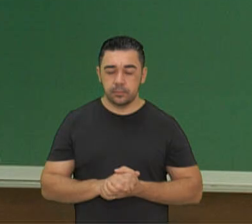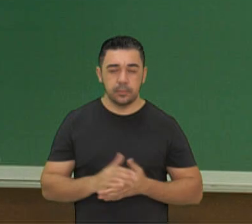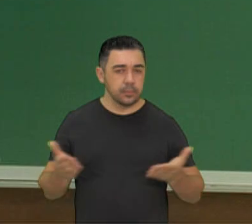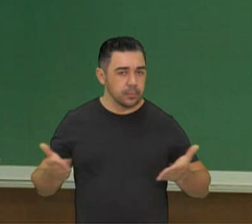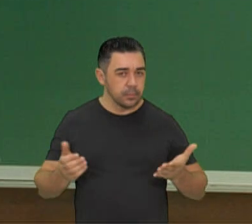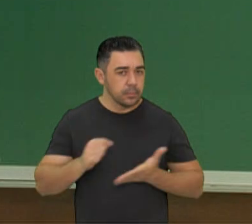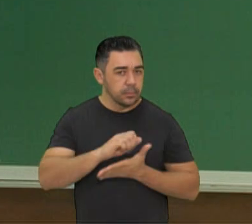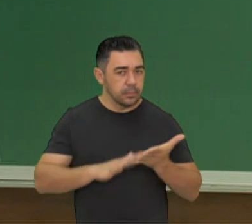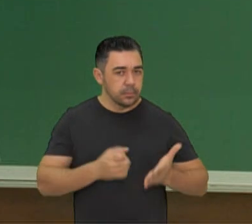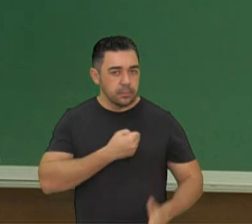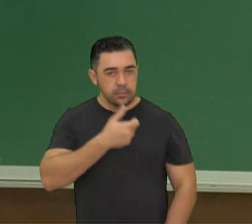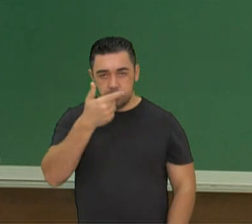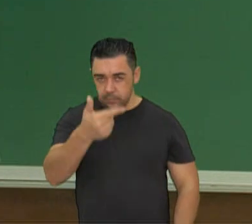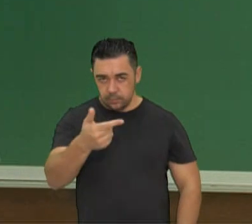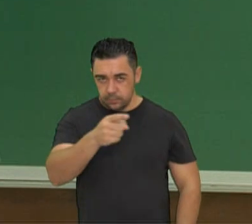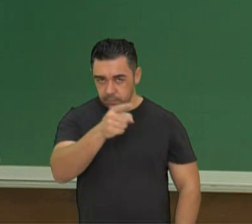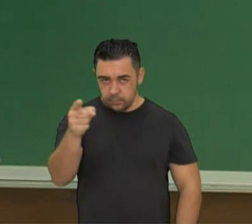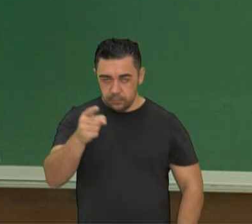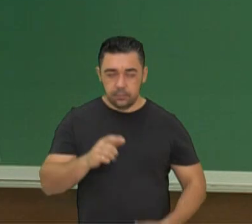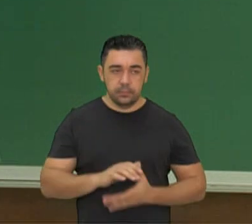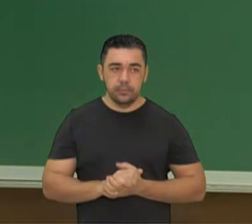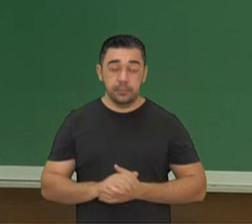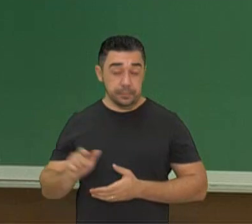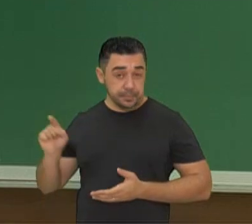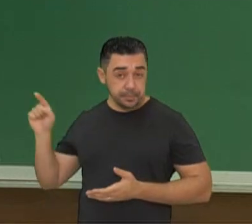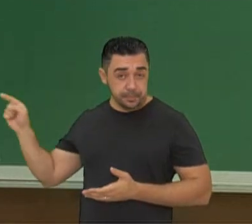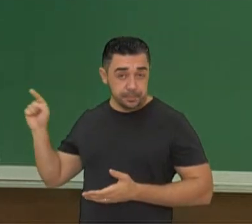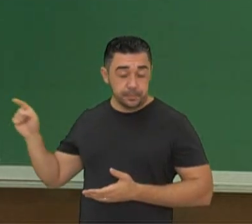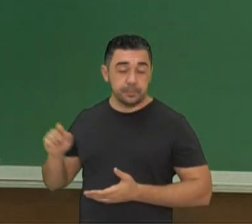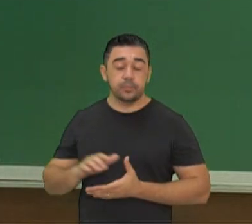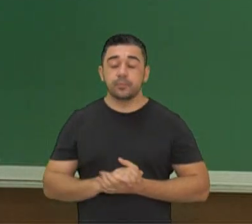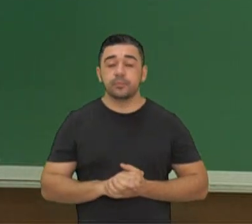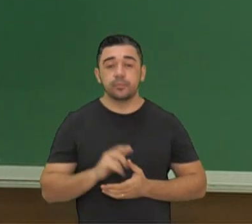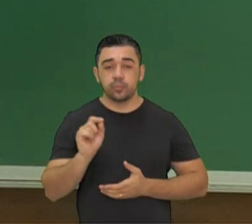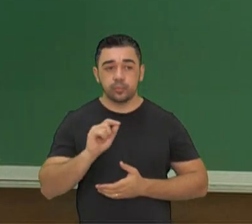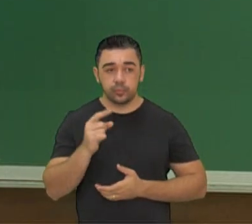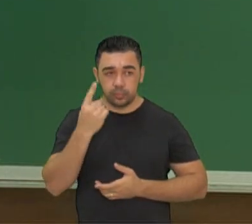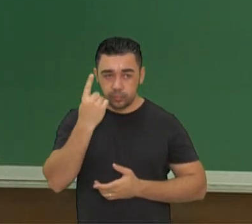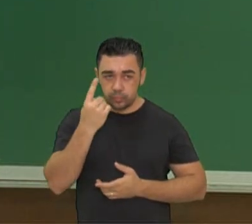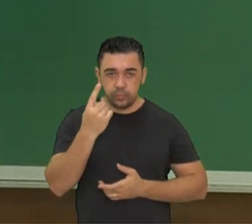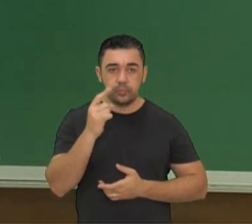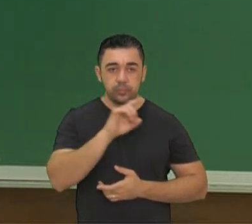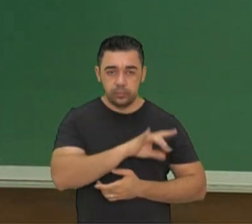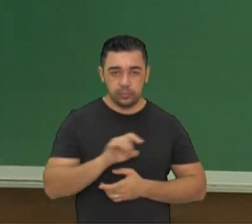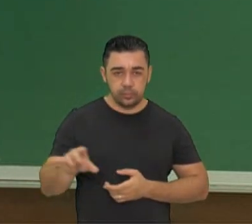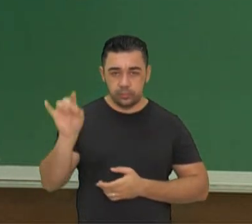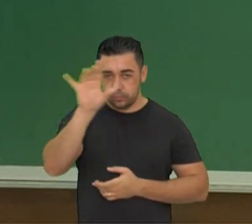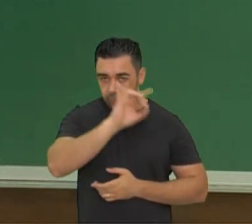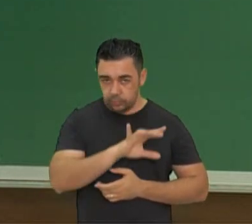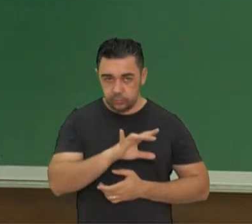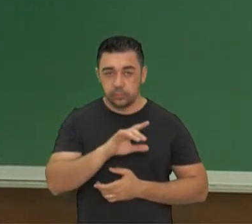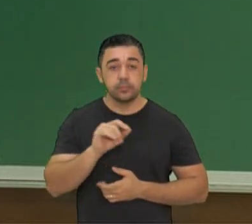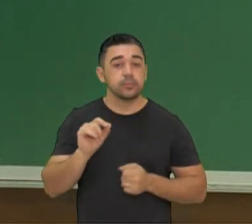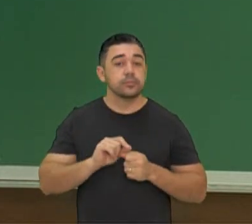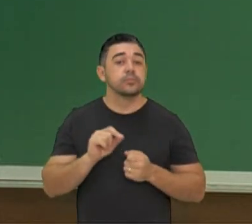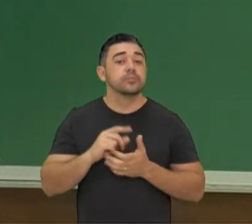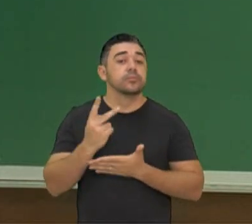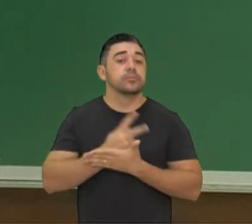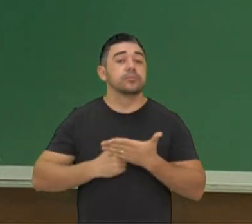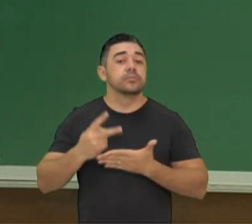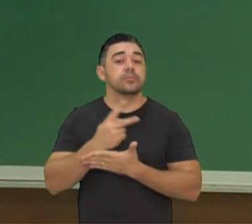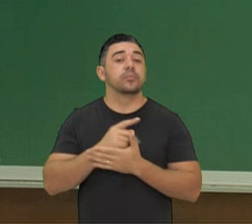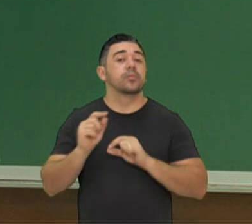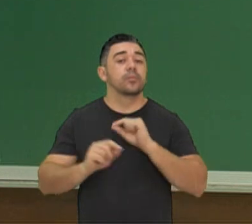E aqui eu tenho uma outra atividade para você. Nessa atividade, você vai pegar um polígono, cada polígono você vai pegar e vai